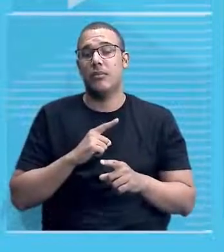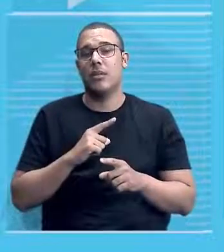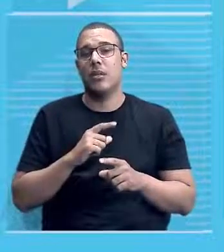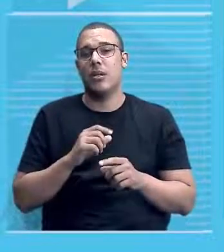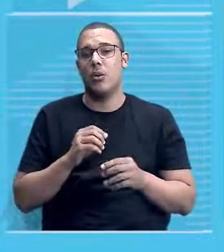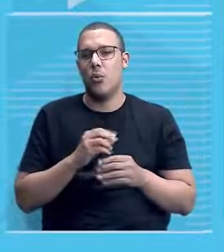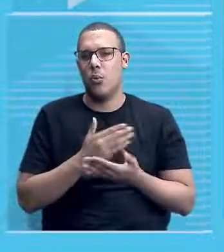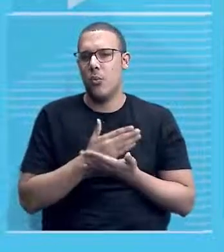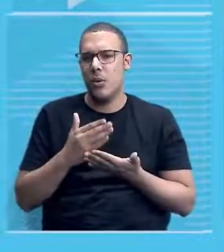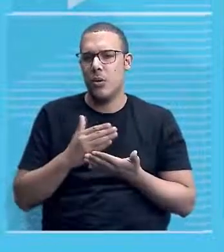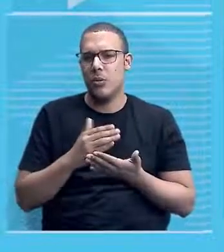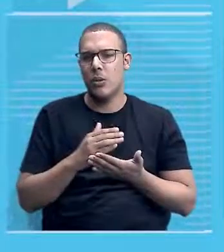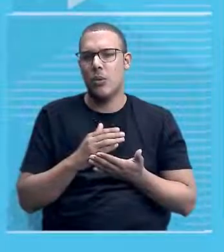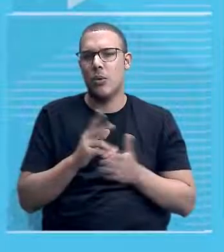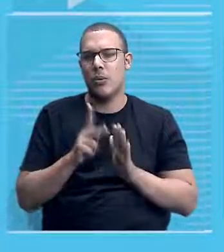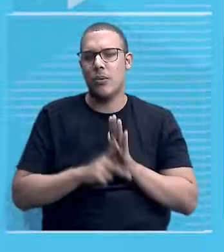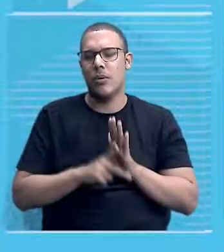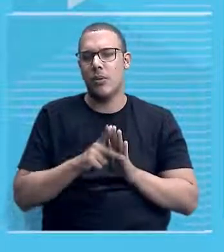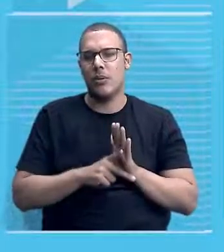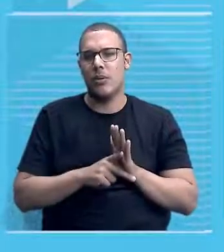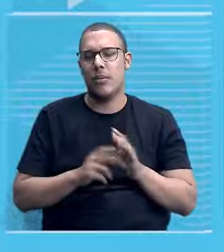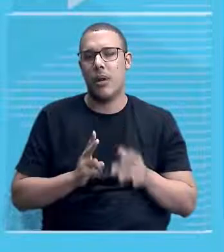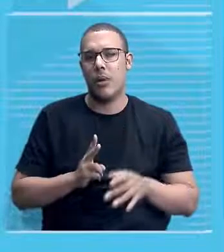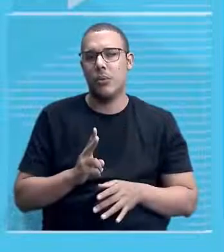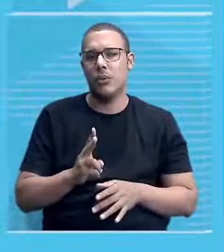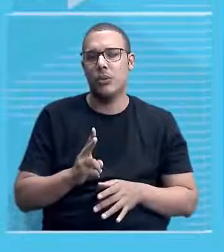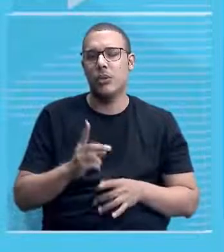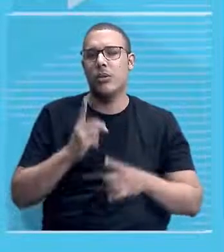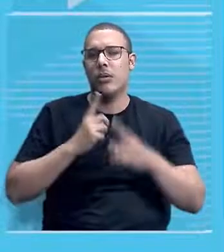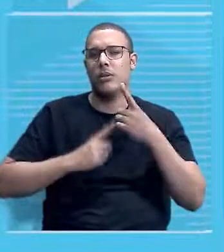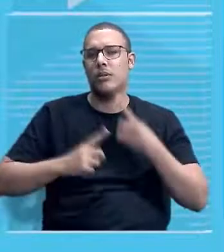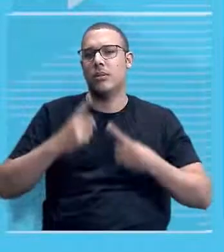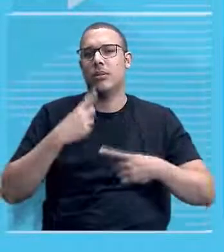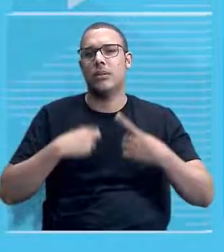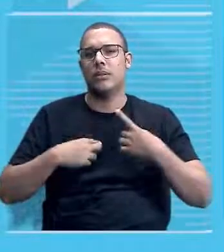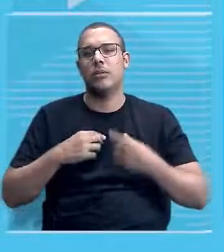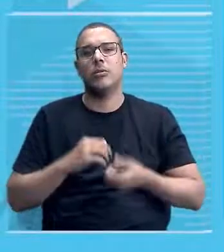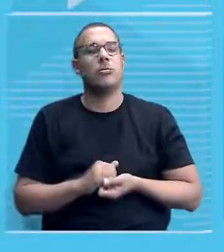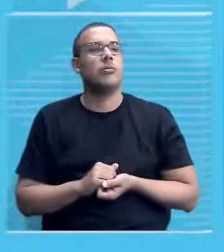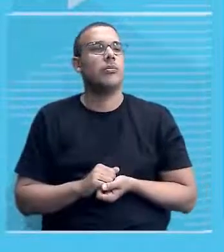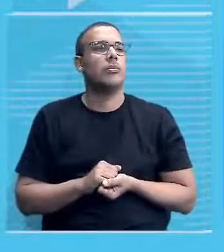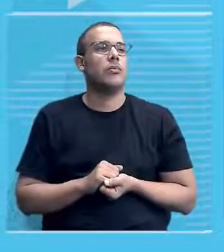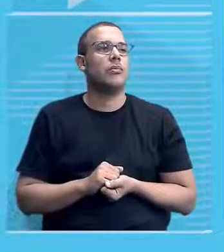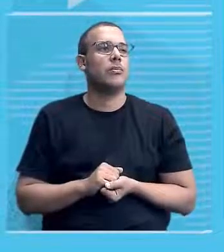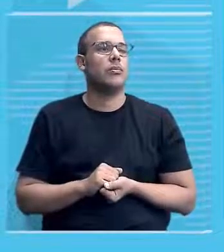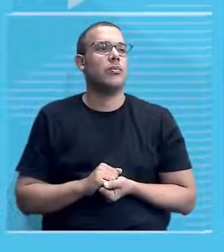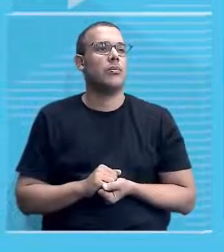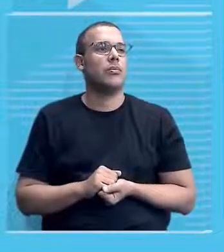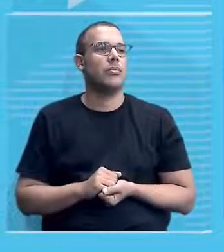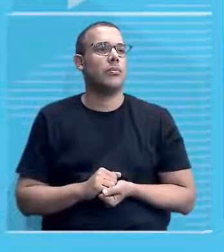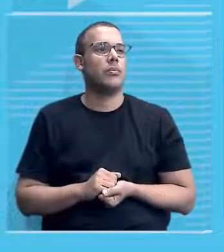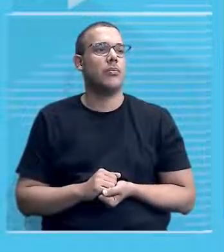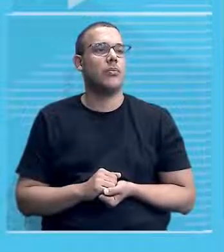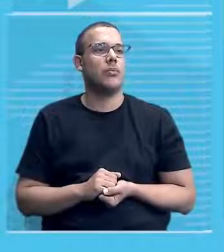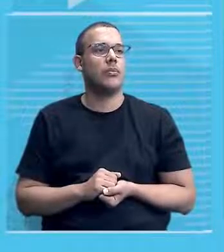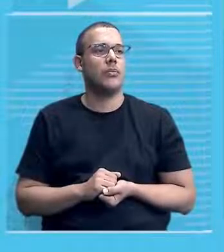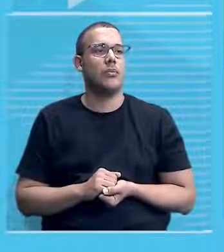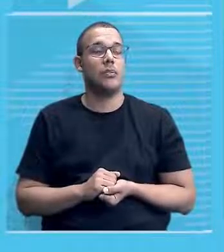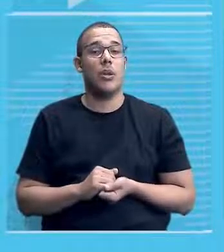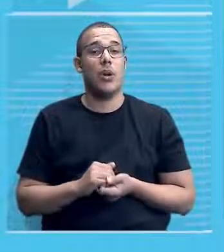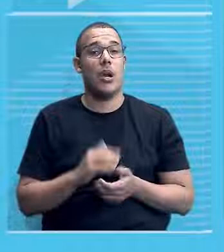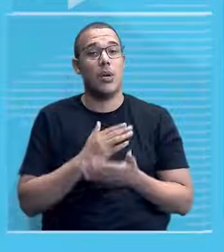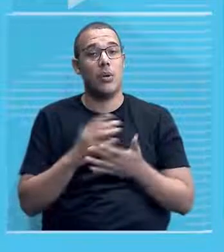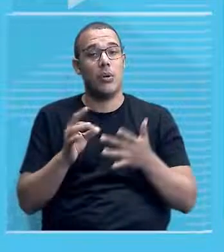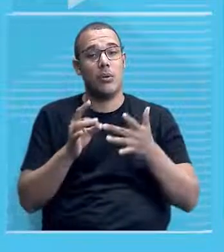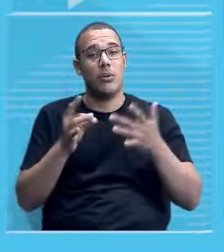poder alimentar esse desejo mas tá aí a essência do arcadismo